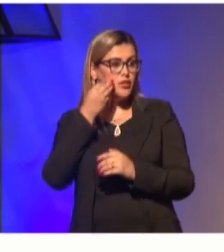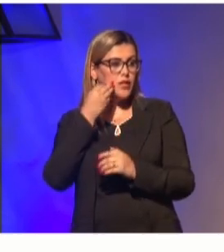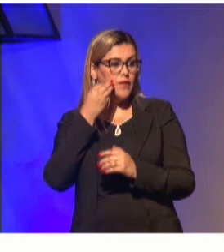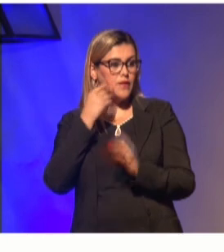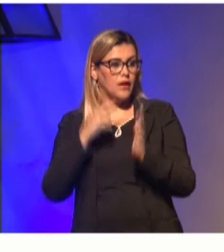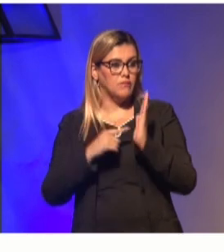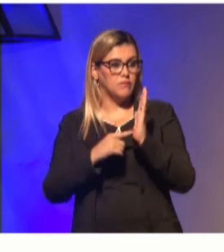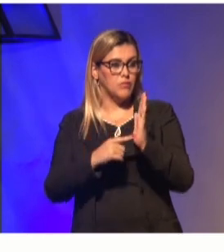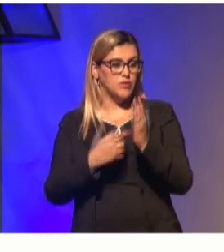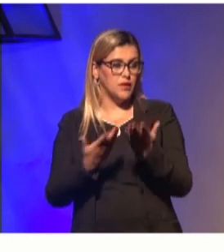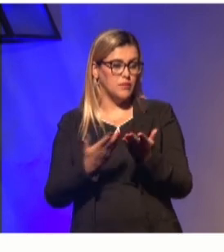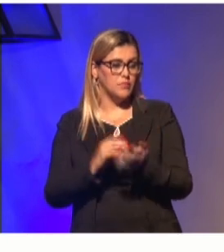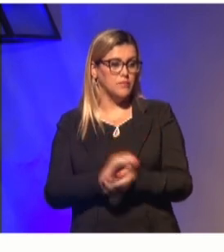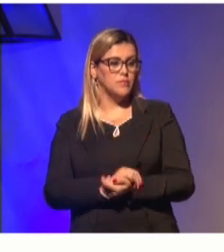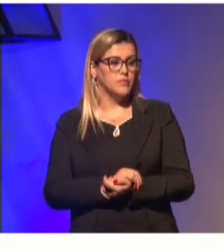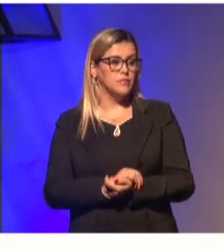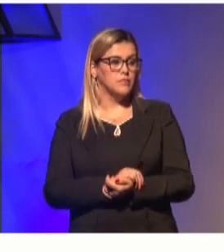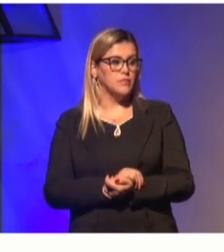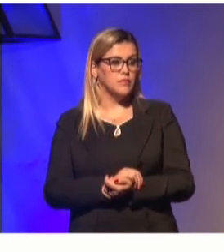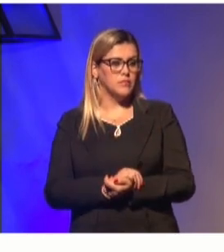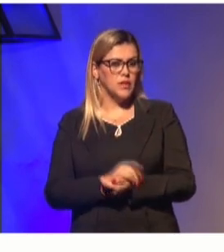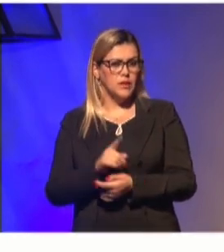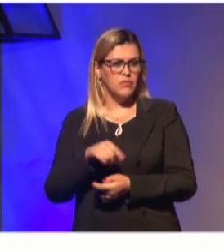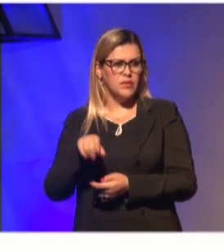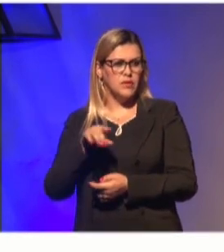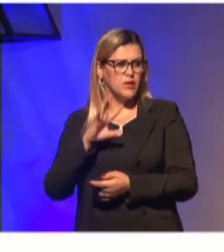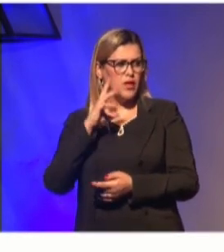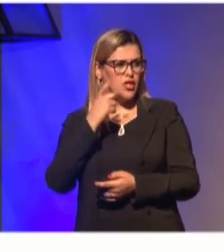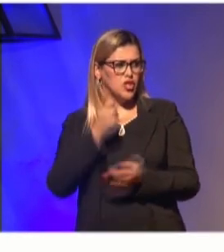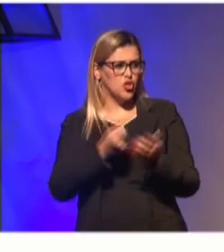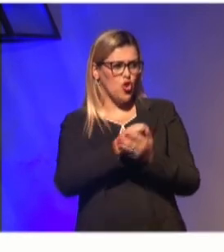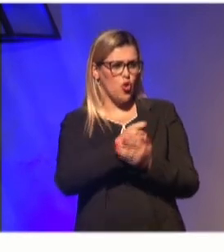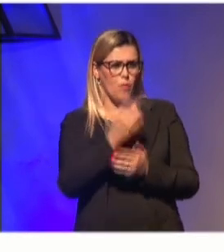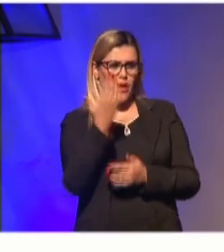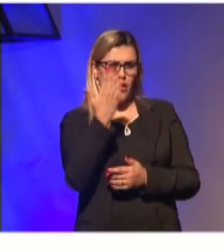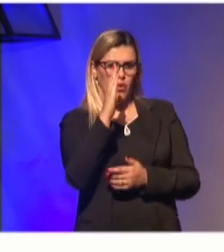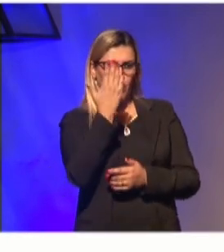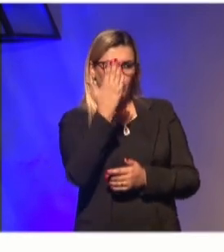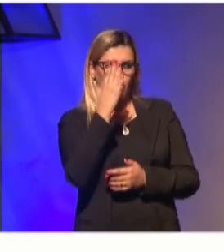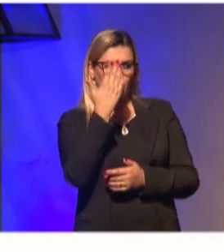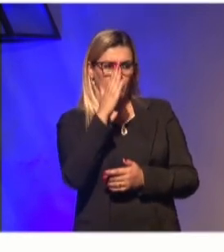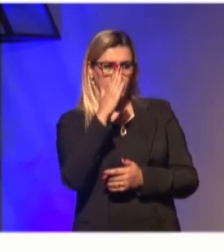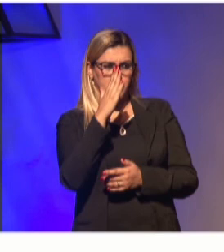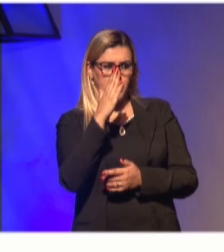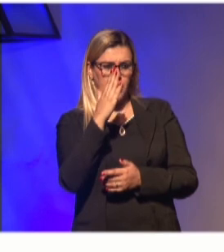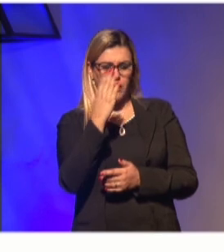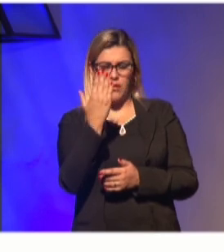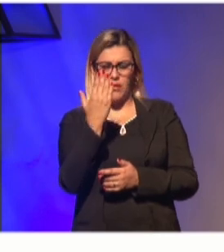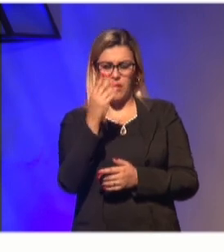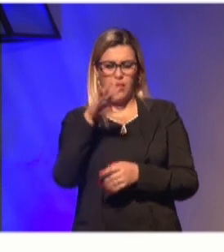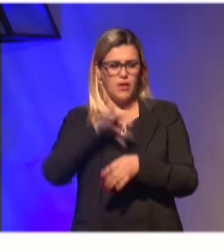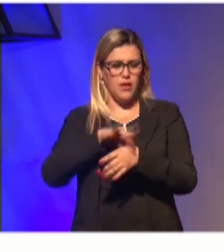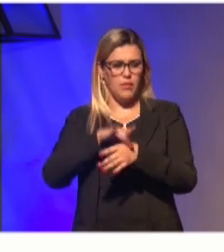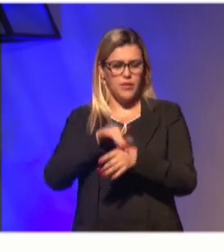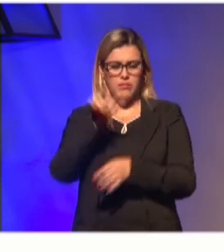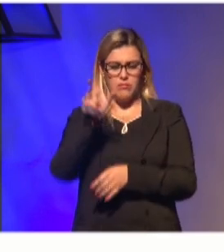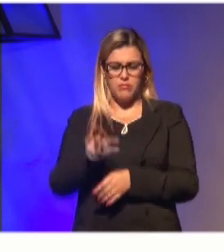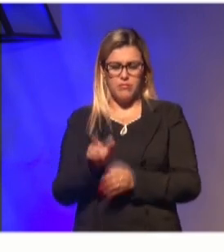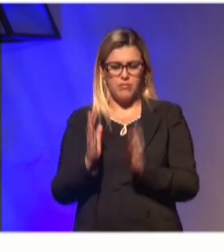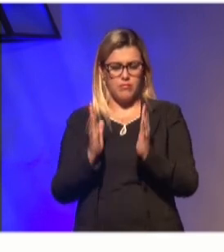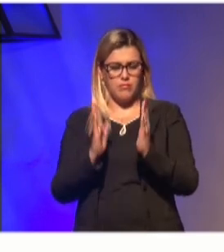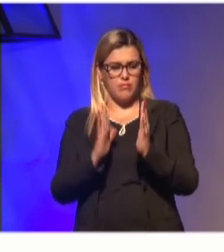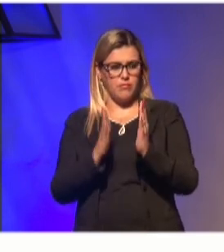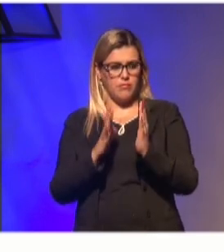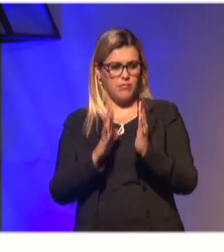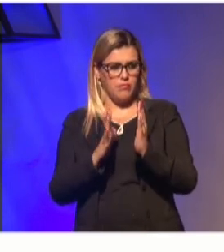representação cortical. E aí, será que é só comprar um espelho, pôr na frente do meu paciente, pôr lá o paciente com AVE para fazer, o paciente com lesão de nervo, o